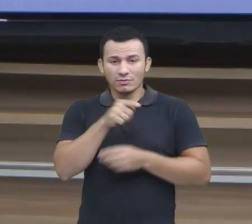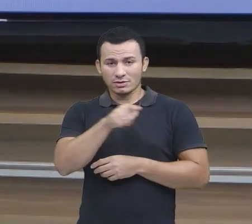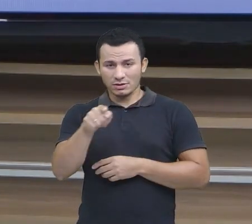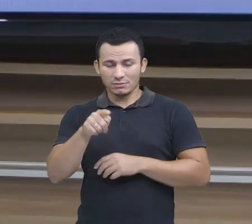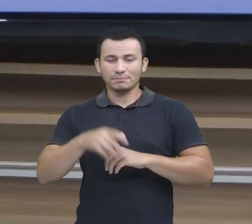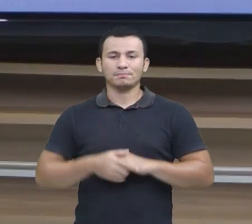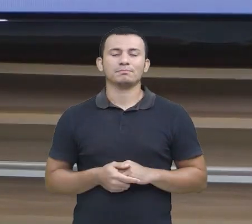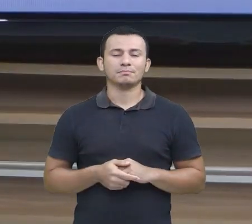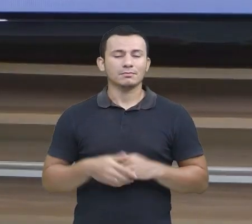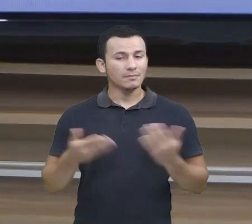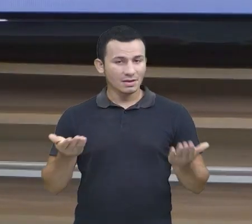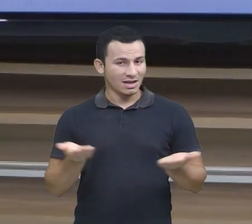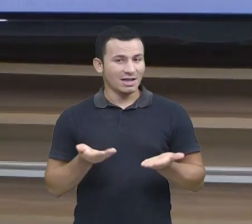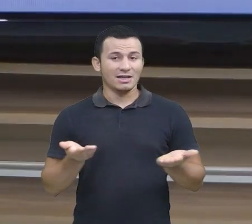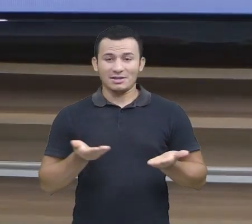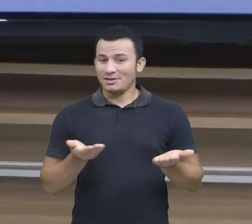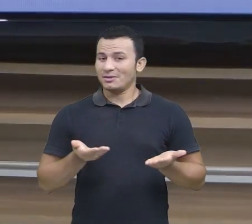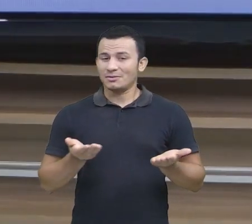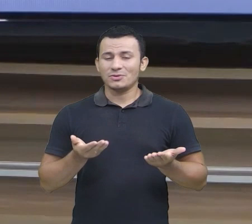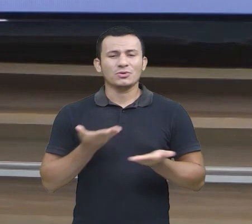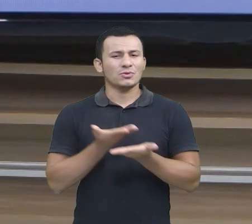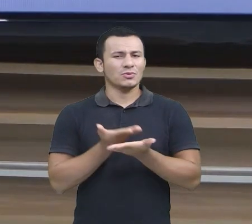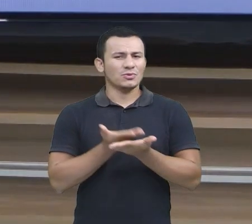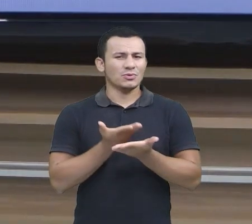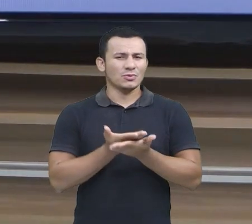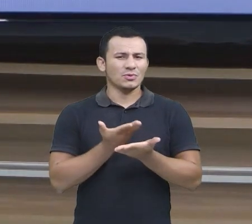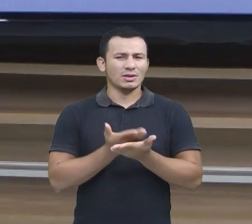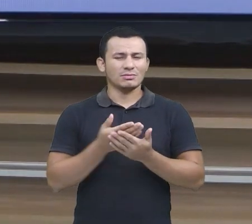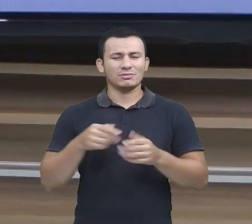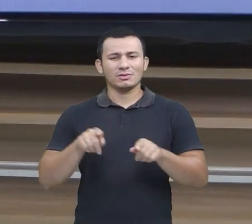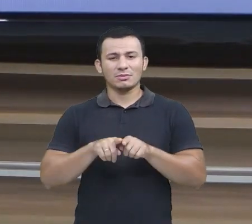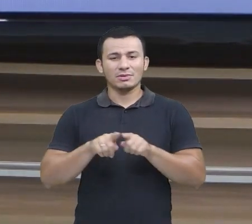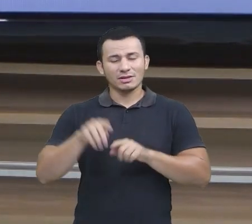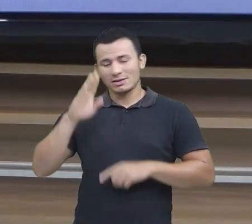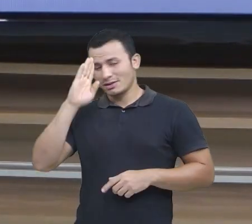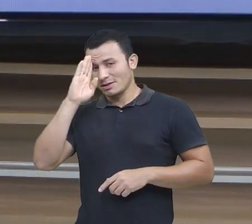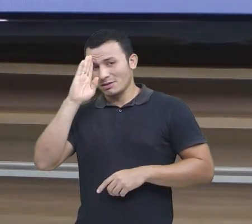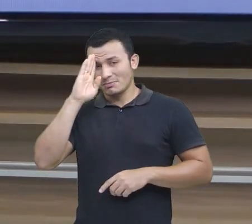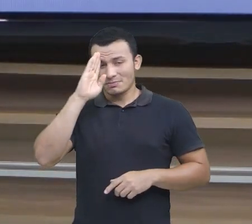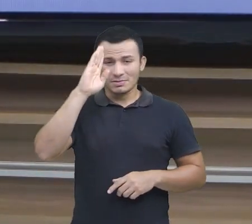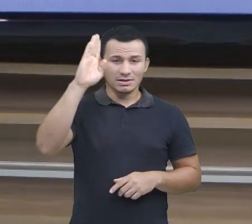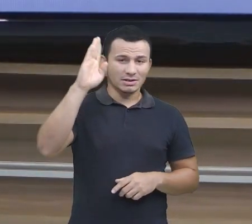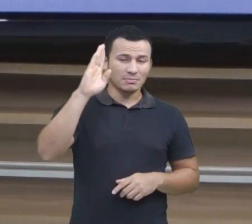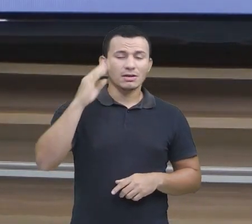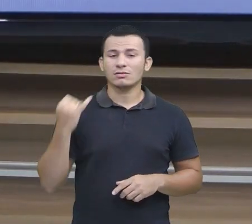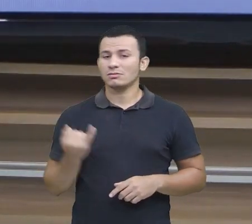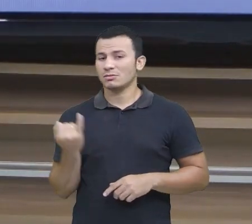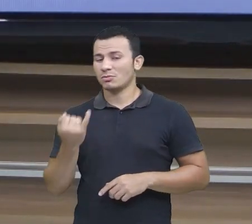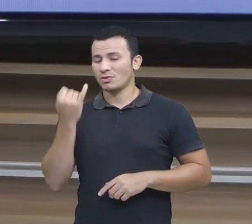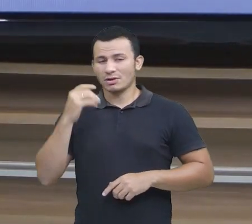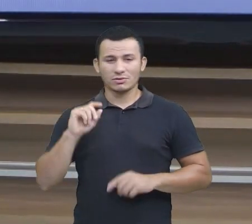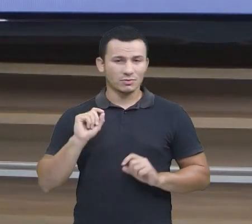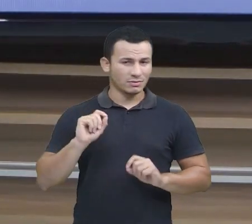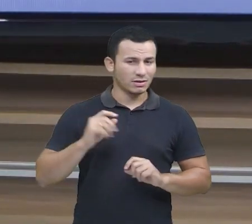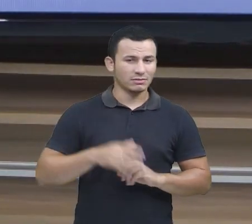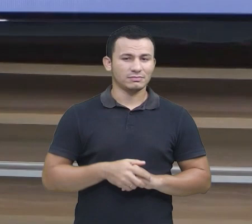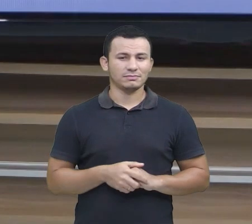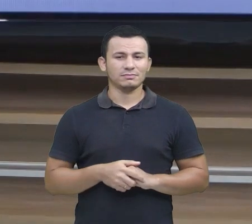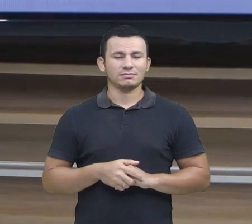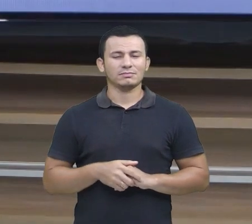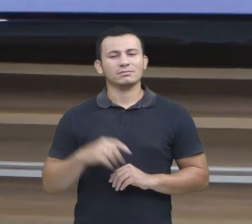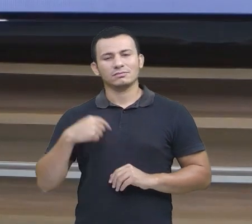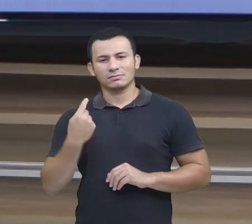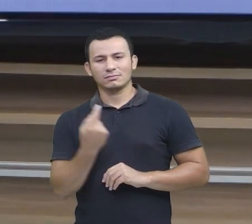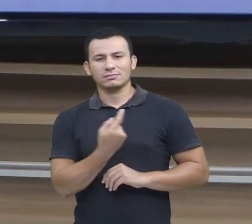Na nossa aula de hoje, nós estudamos que principalmente é muito importante todos